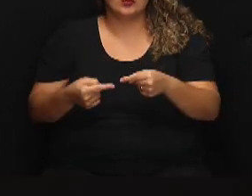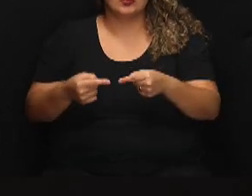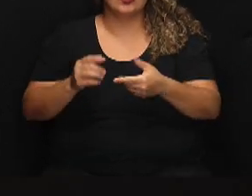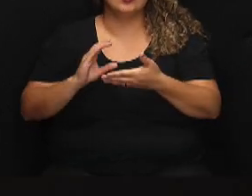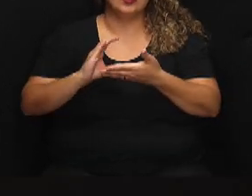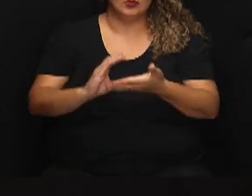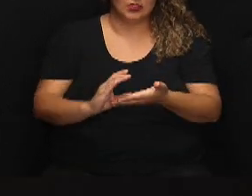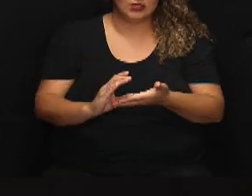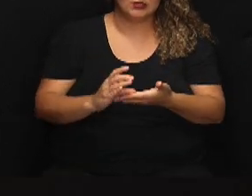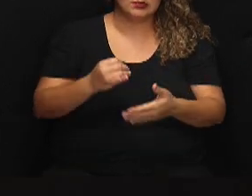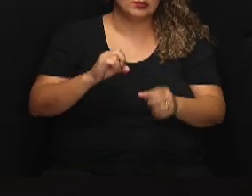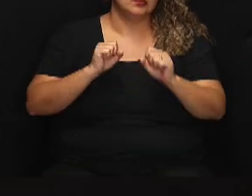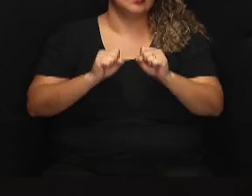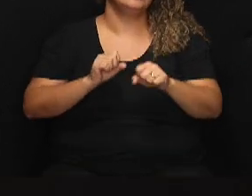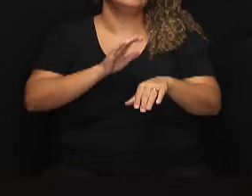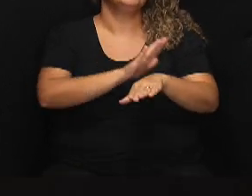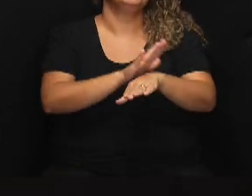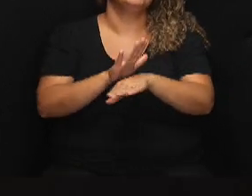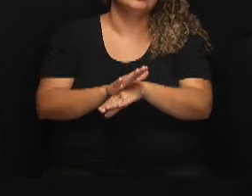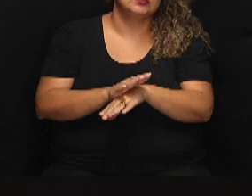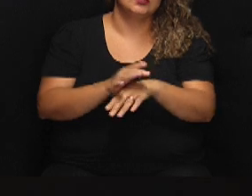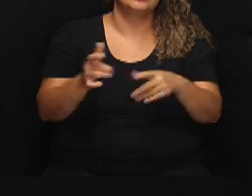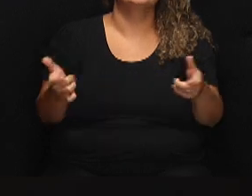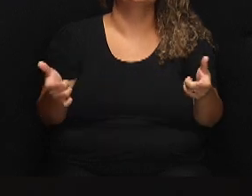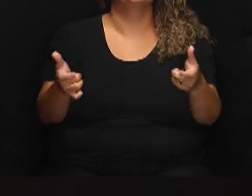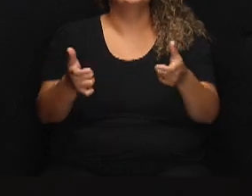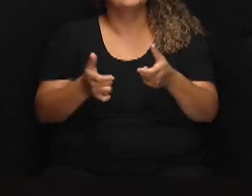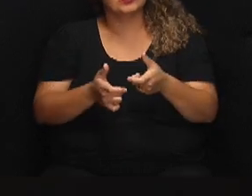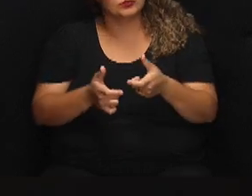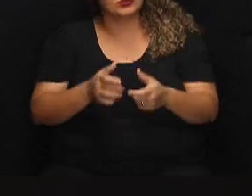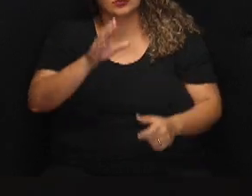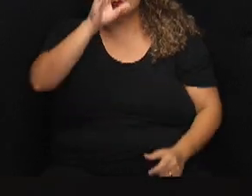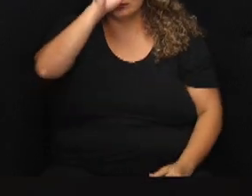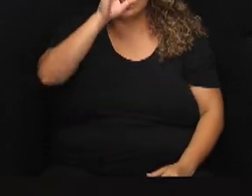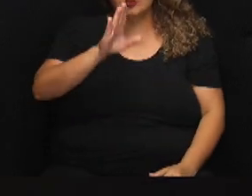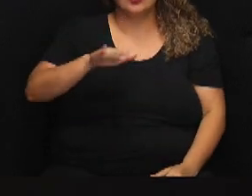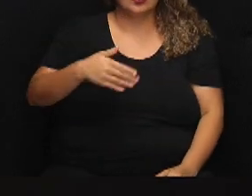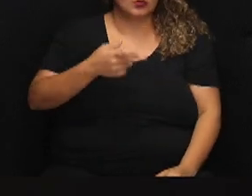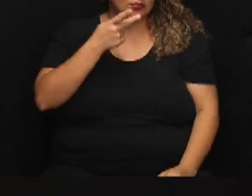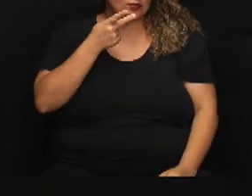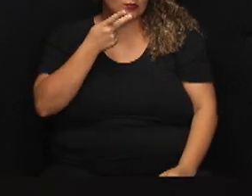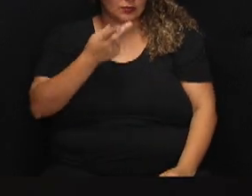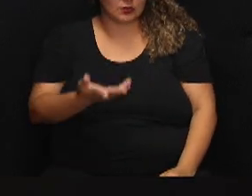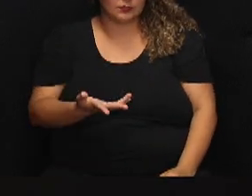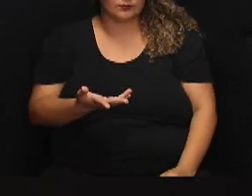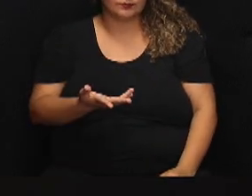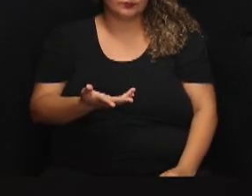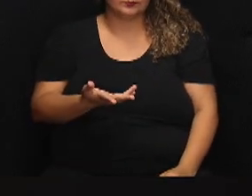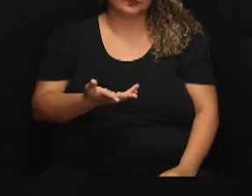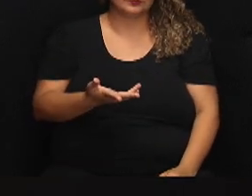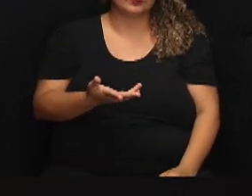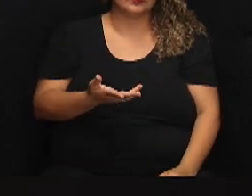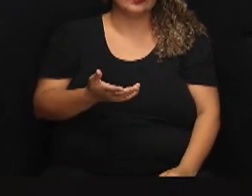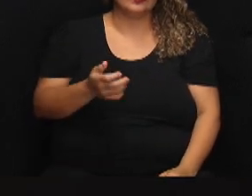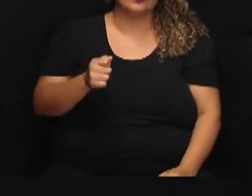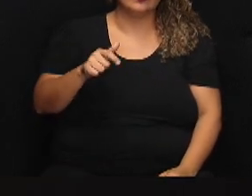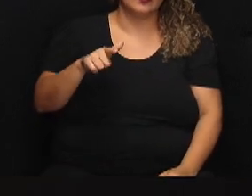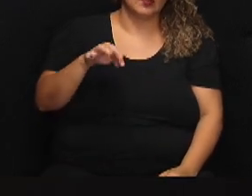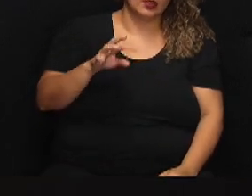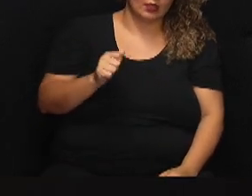se isso poderia ajudar a minimizar, né, principalmente quando a gente está falando da alta e